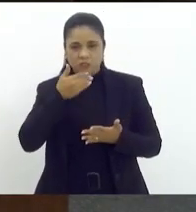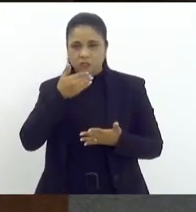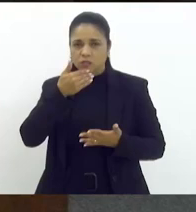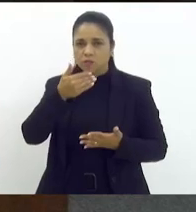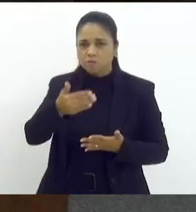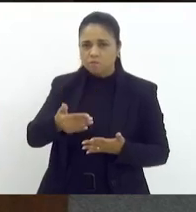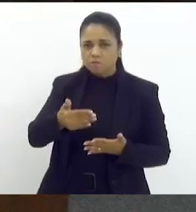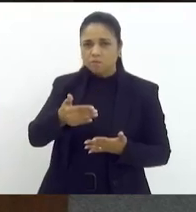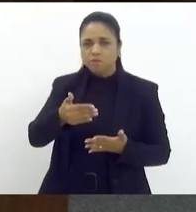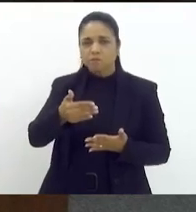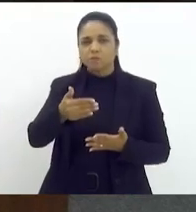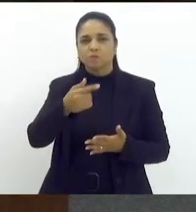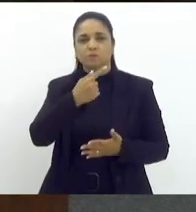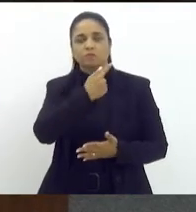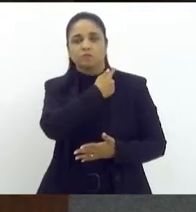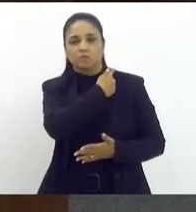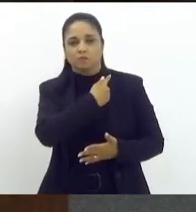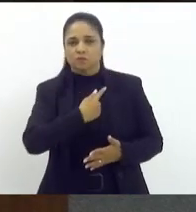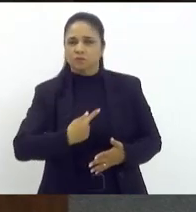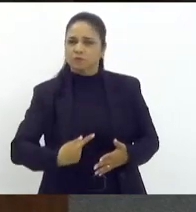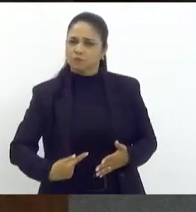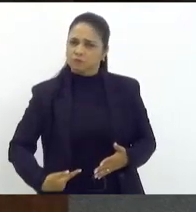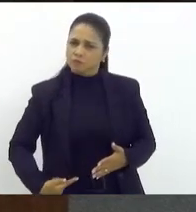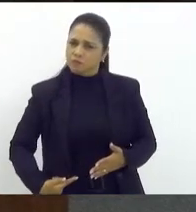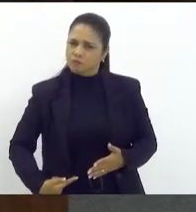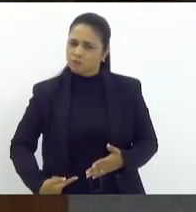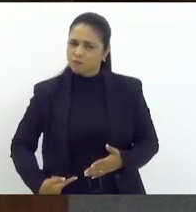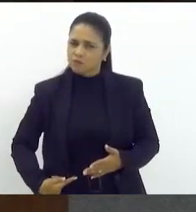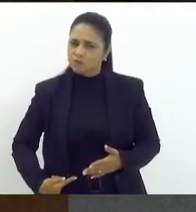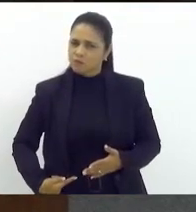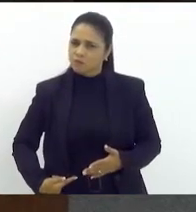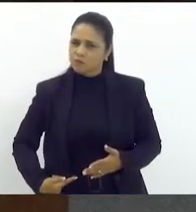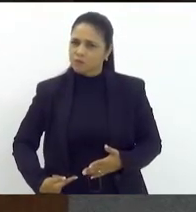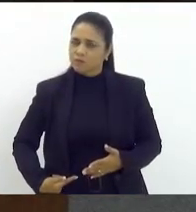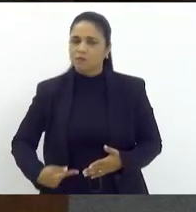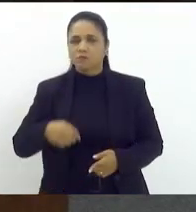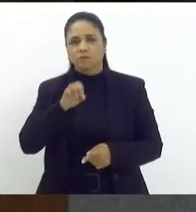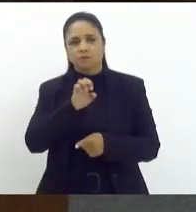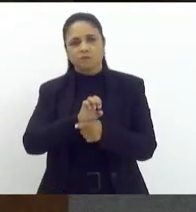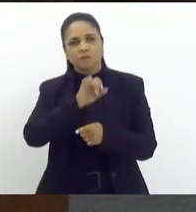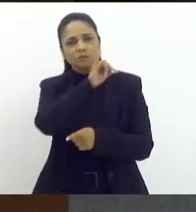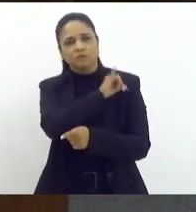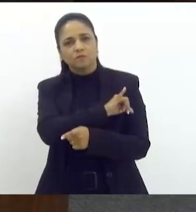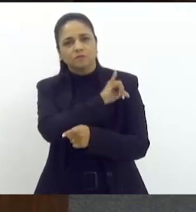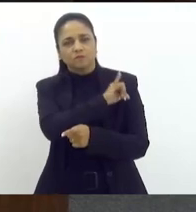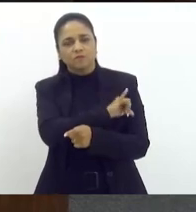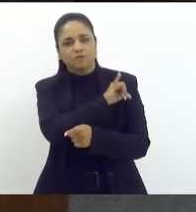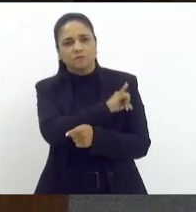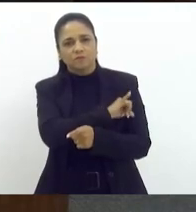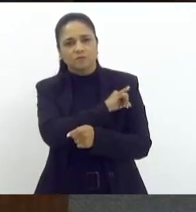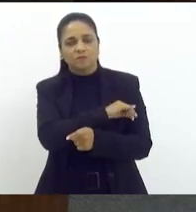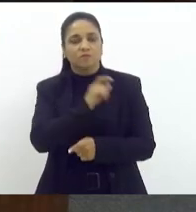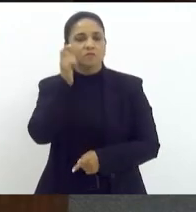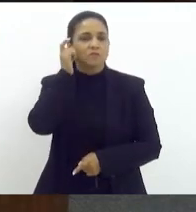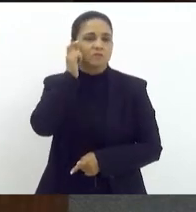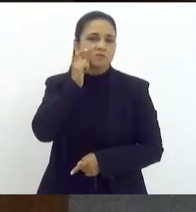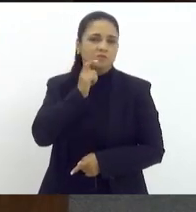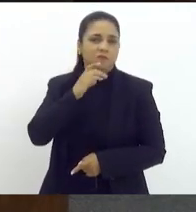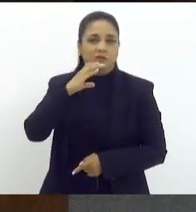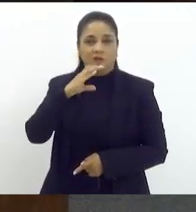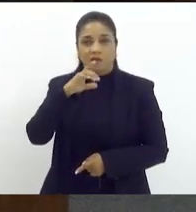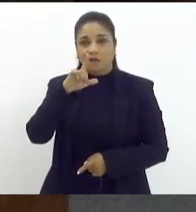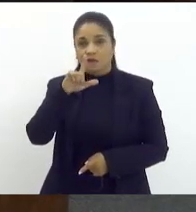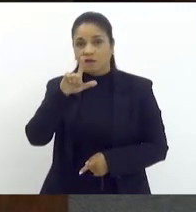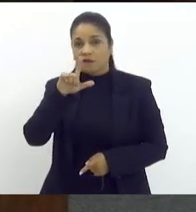o Excelentíssimo Senhor Governador do Estado do Rio de Janeiro Cláudio Castro